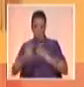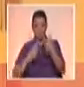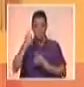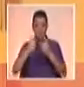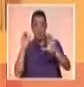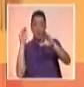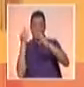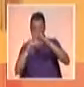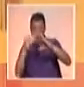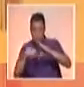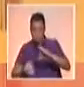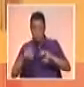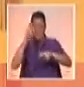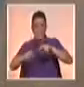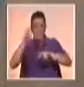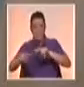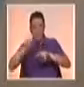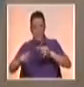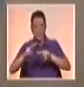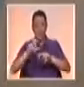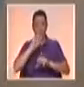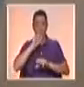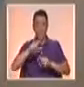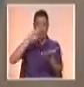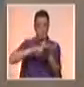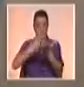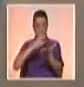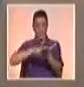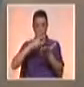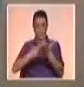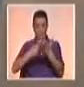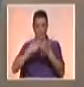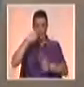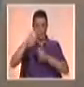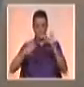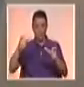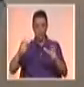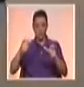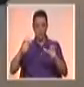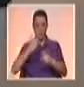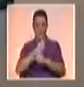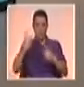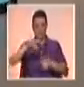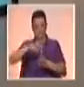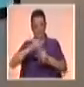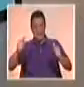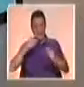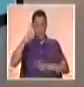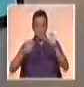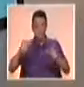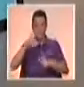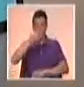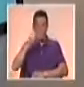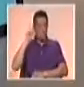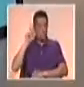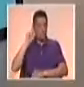próprios conteúdos da área disciplinar para que consiga traduzir. Já falámos sobretudo dos meios humanos, falando que há os meios materiais também, que são também necessários. Portanto,